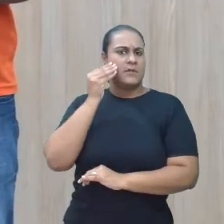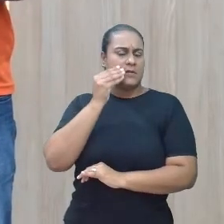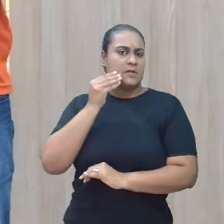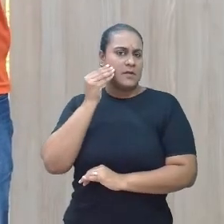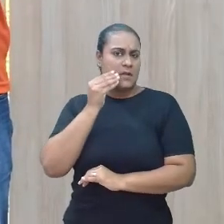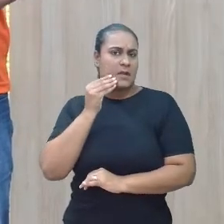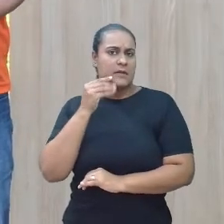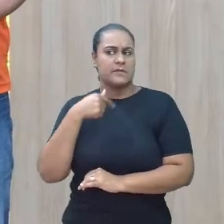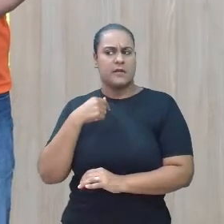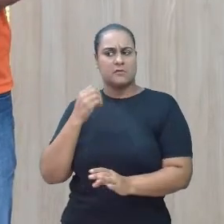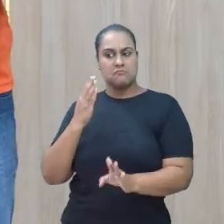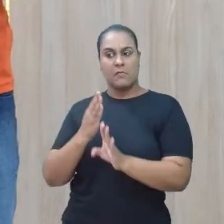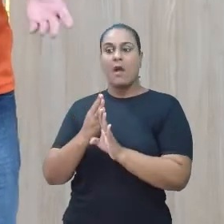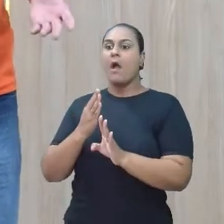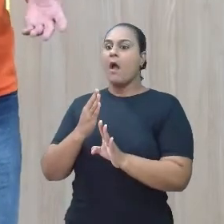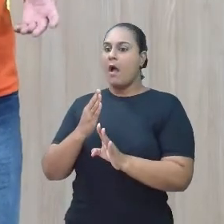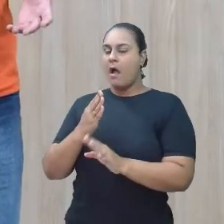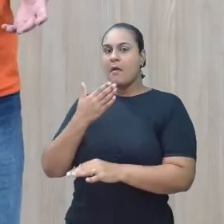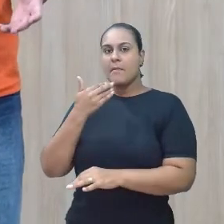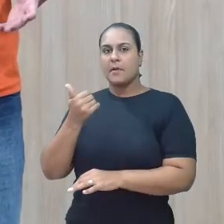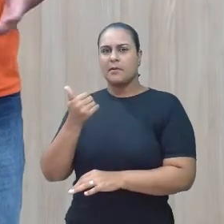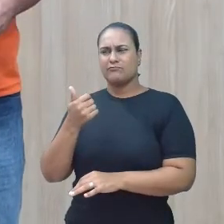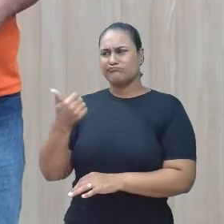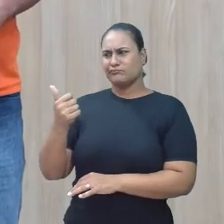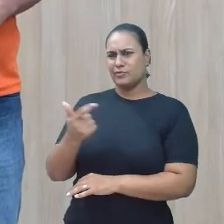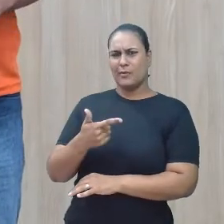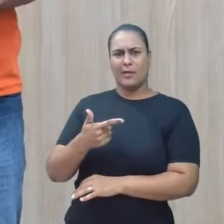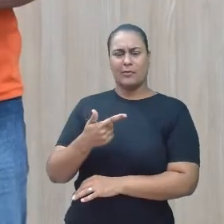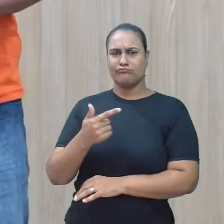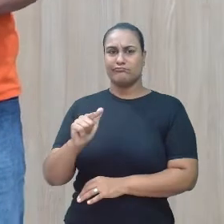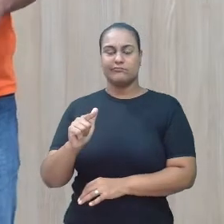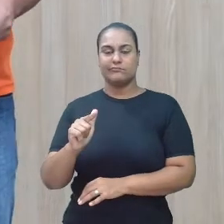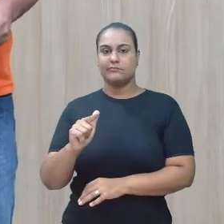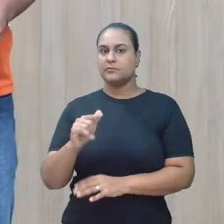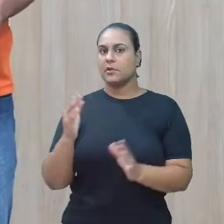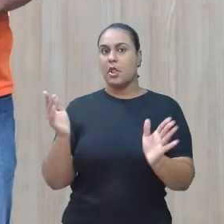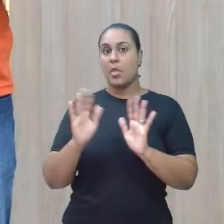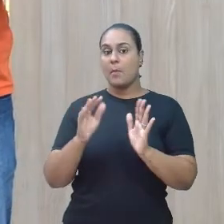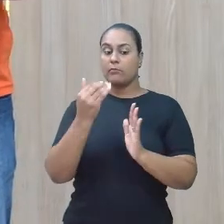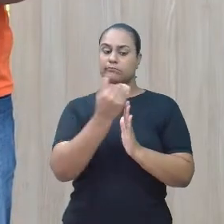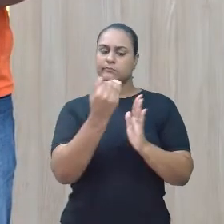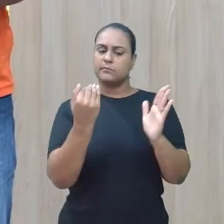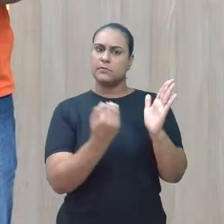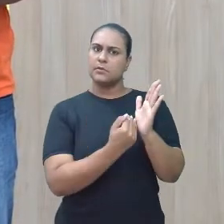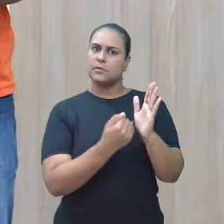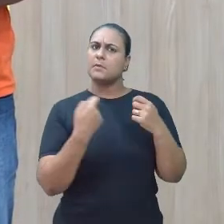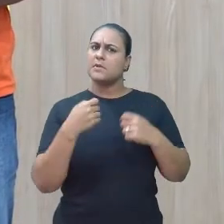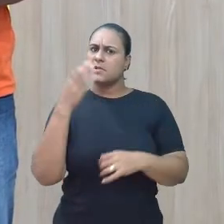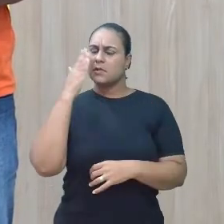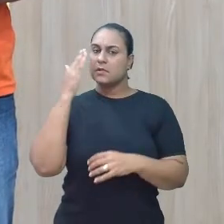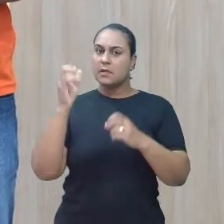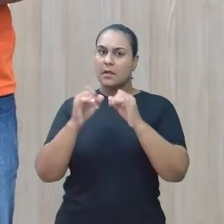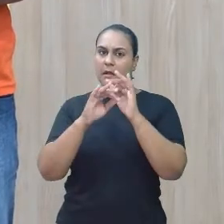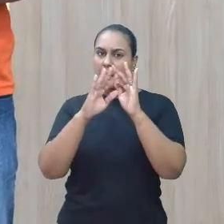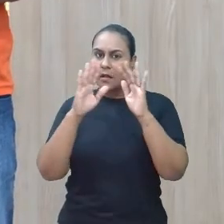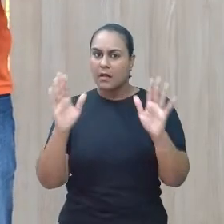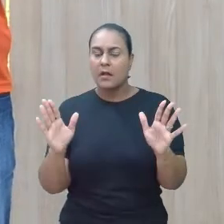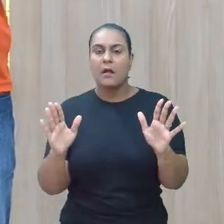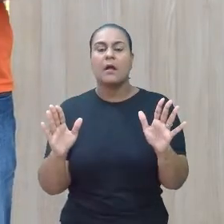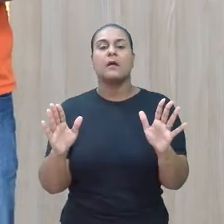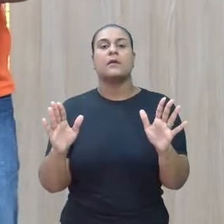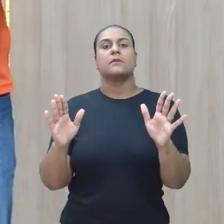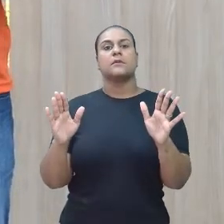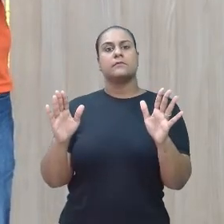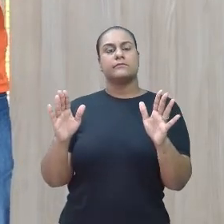vai se identificar mais do que outras, tá certo? Mas a gente não pode diminuir, a gente precisa entender um pouquinho mais, né? E